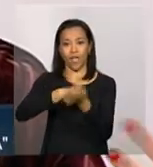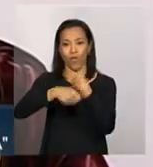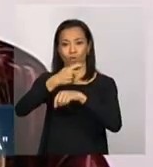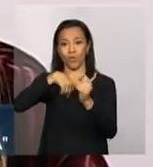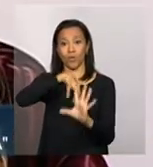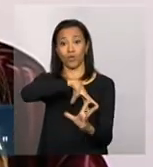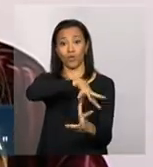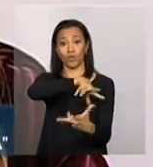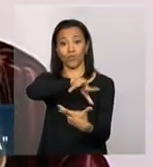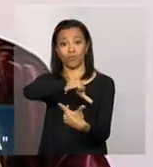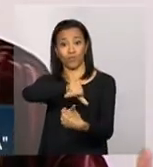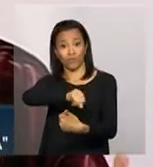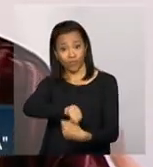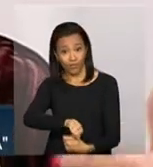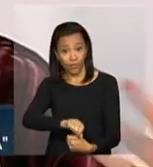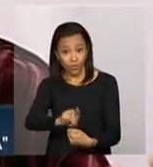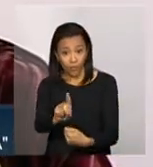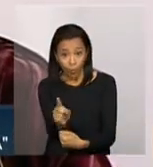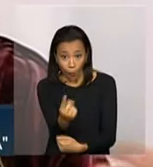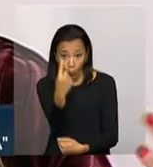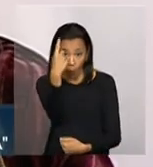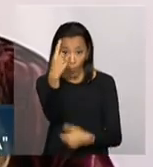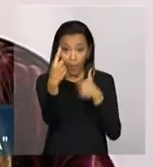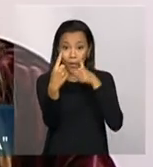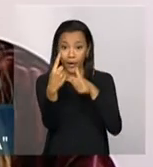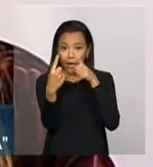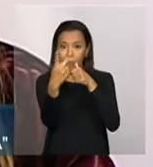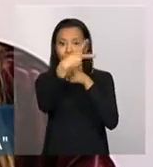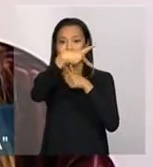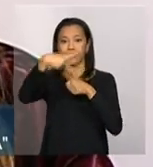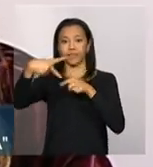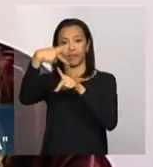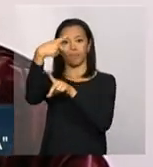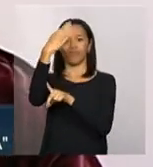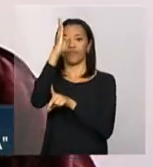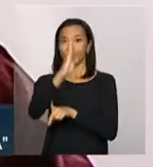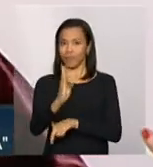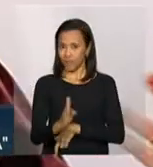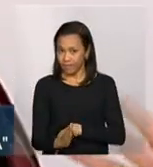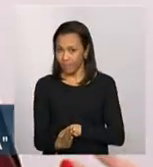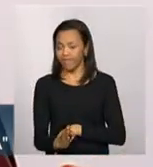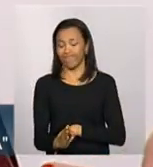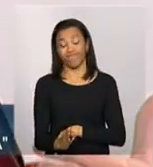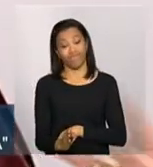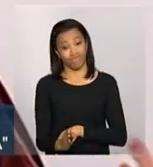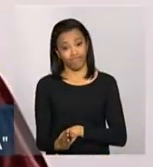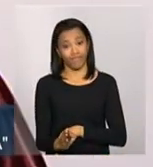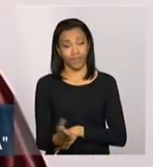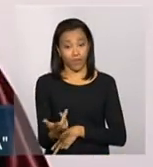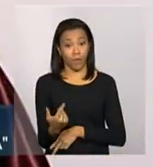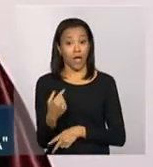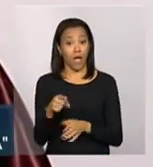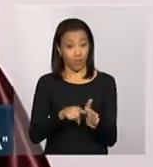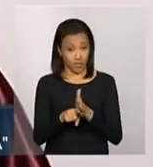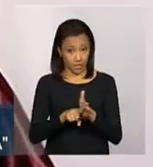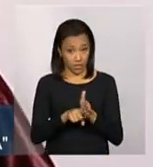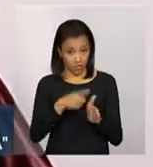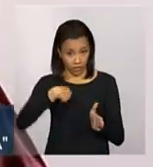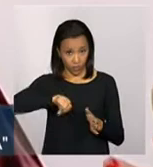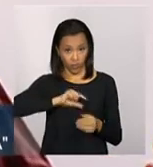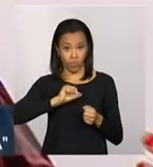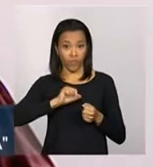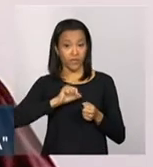de pessoas, uma mulher presidente da República. Então, a pesquisa que a gente está fazendo é